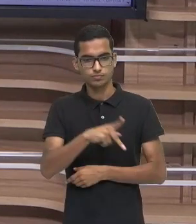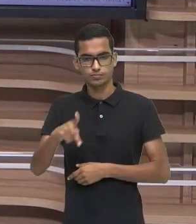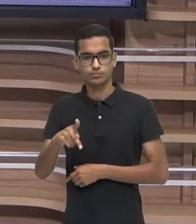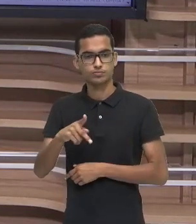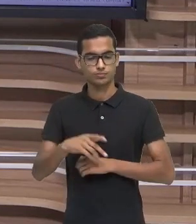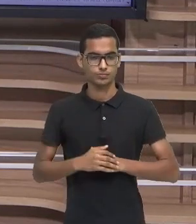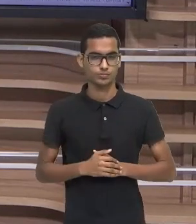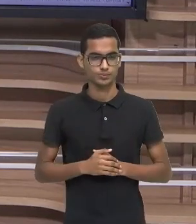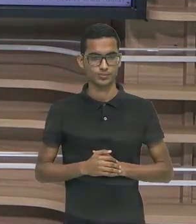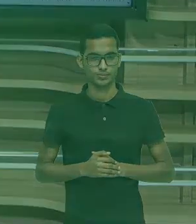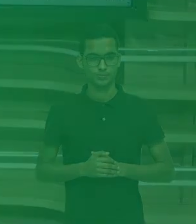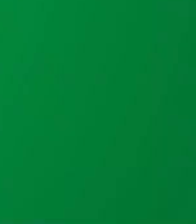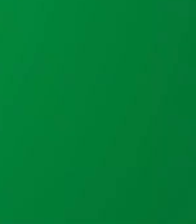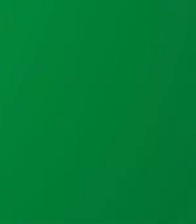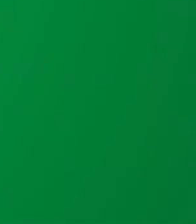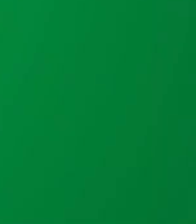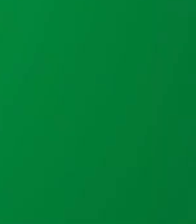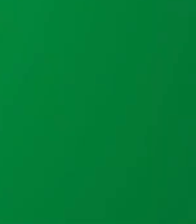professor Jefferson. Vamos lá.